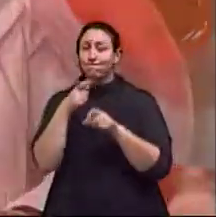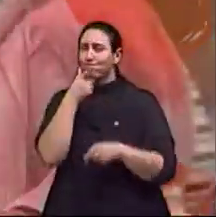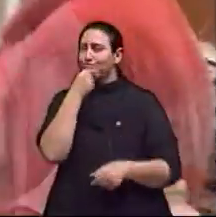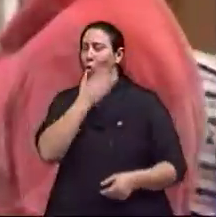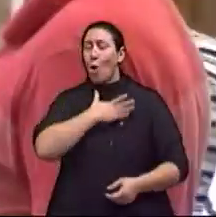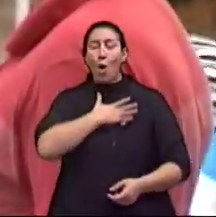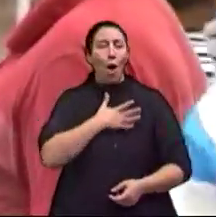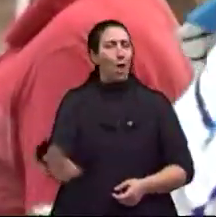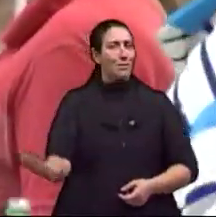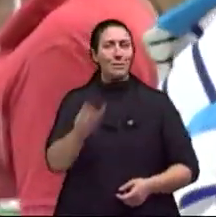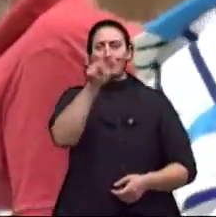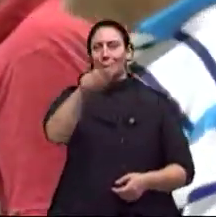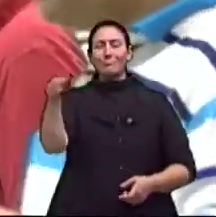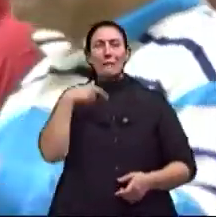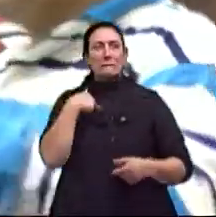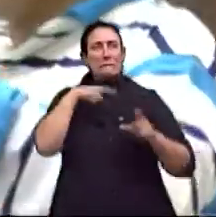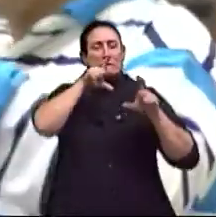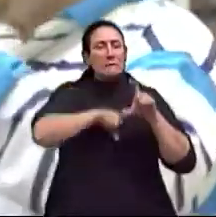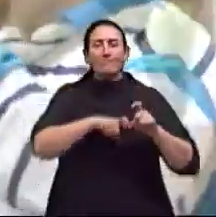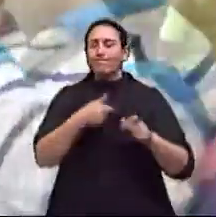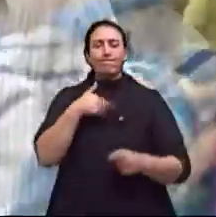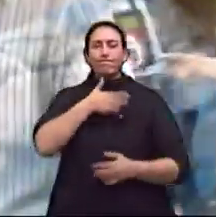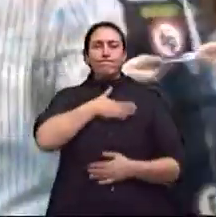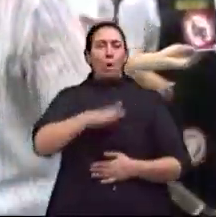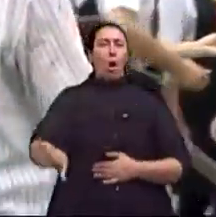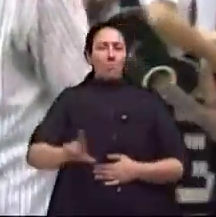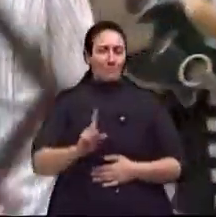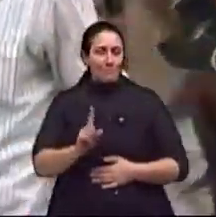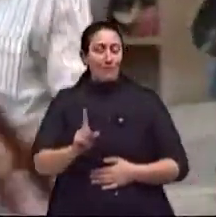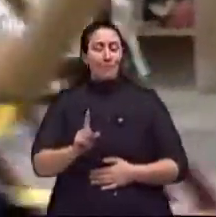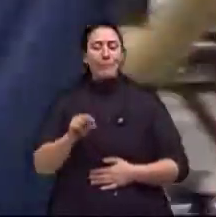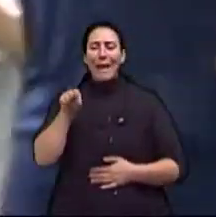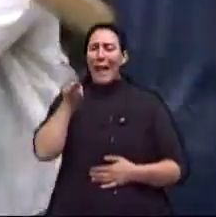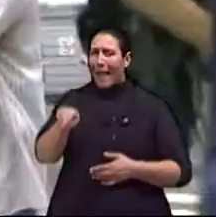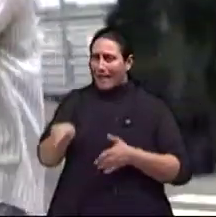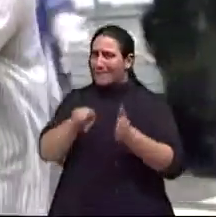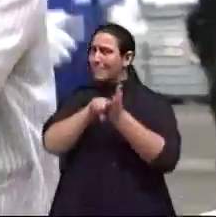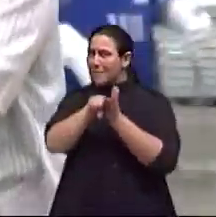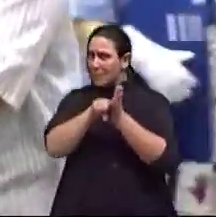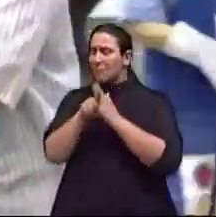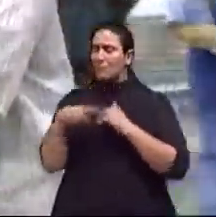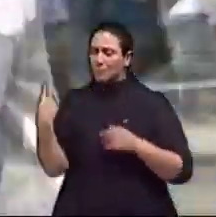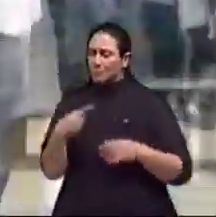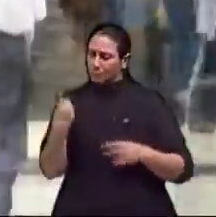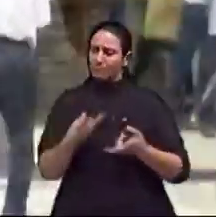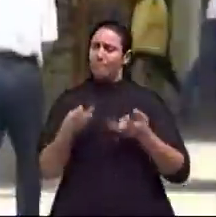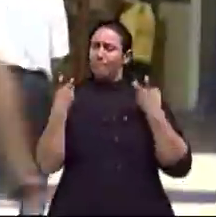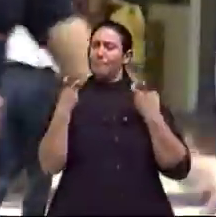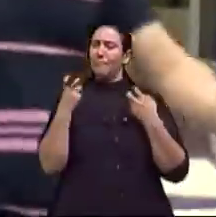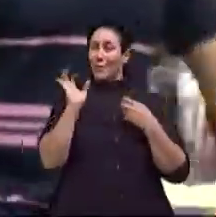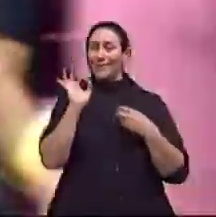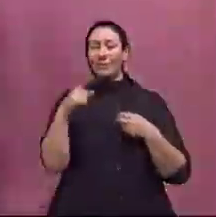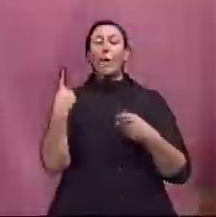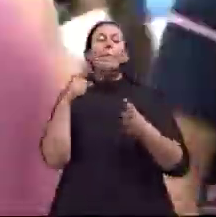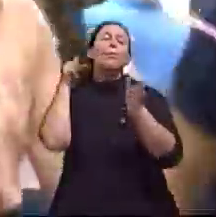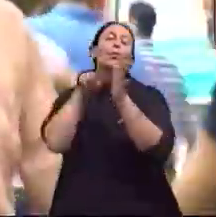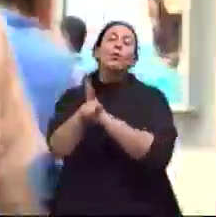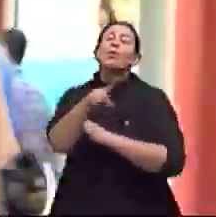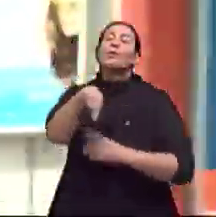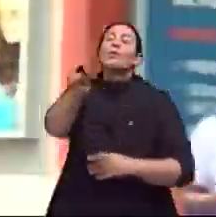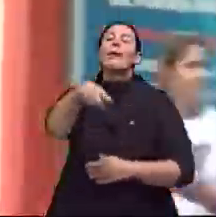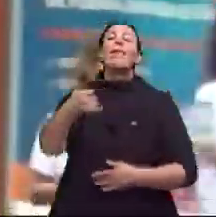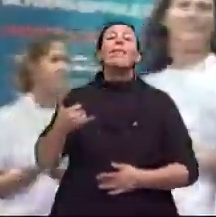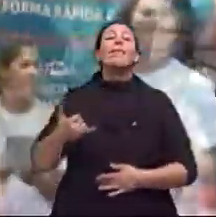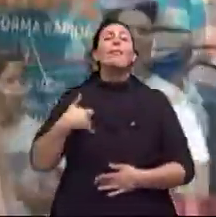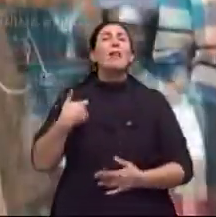homem foi o que mais se Manteve tanto que nessa pesquisa um fator primeiro que nos chama atenção quando a gente pergunta qual